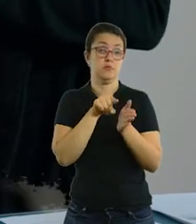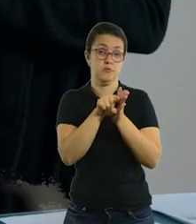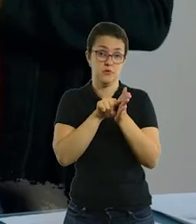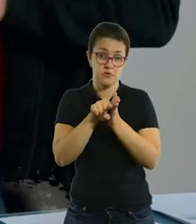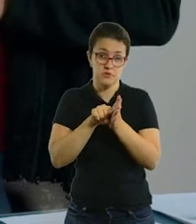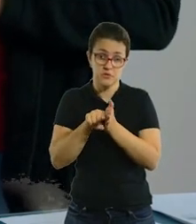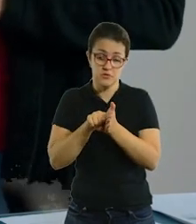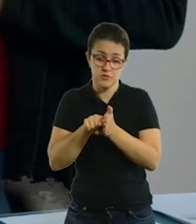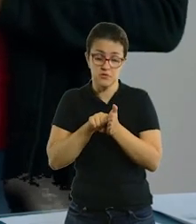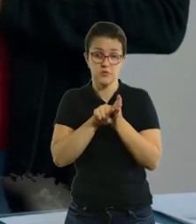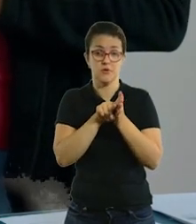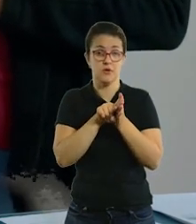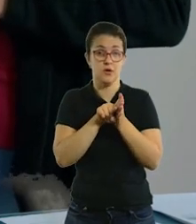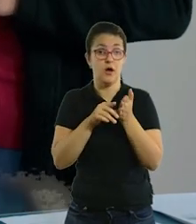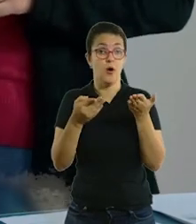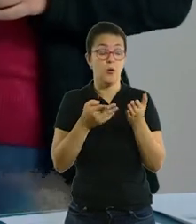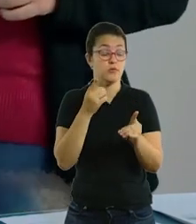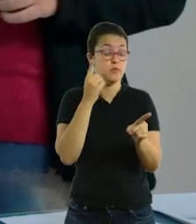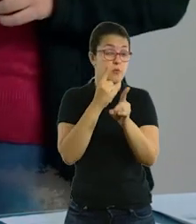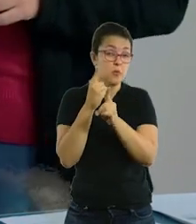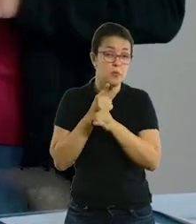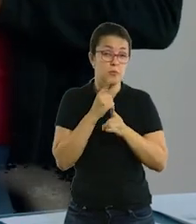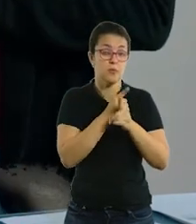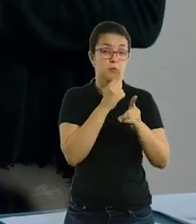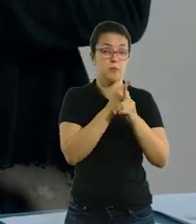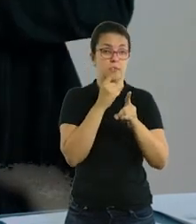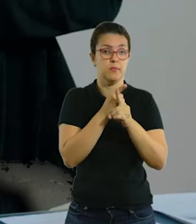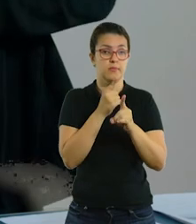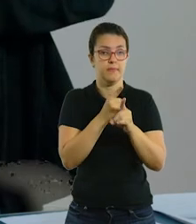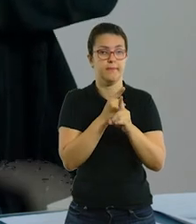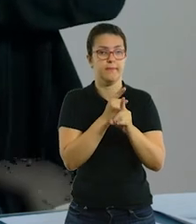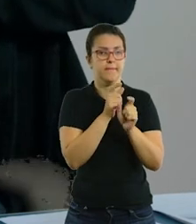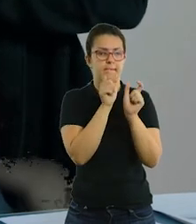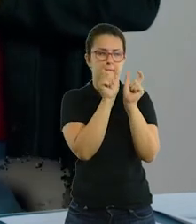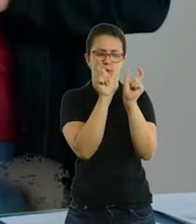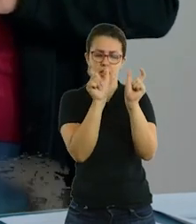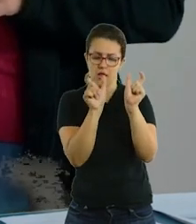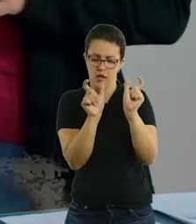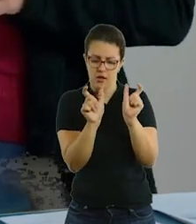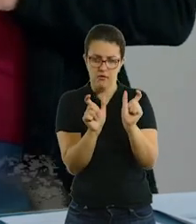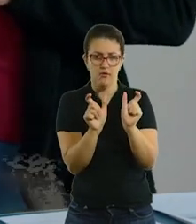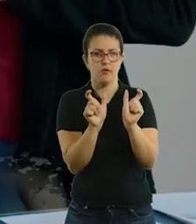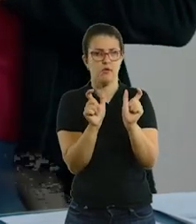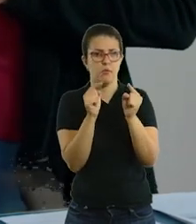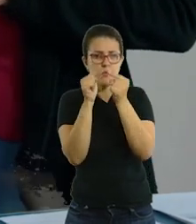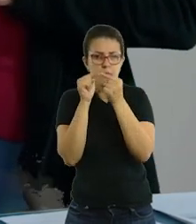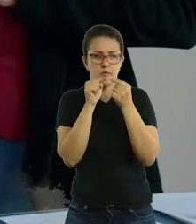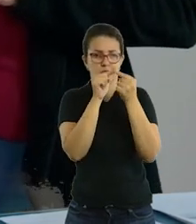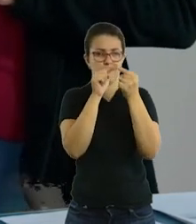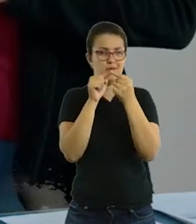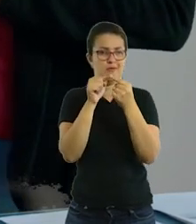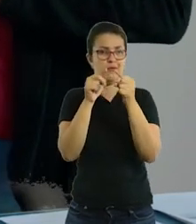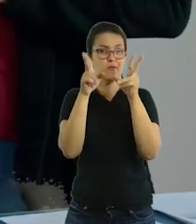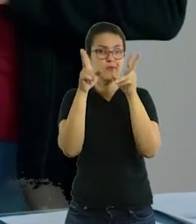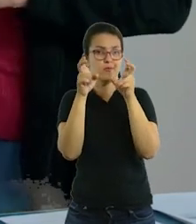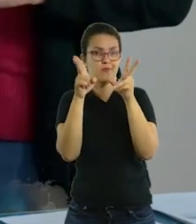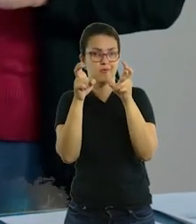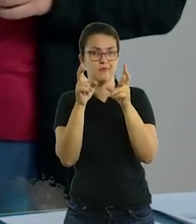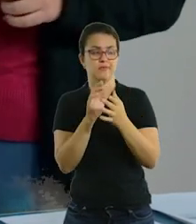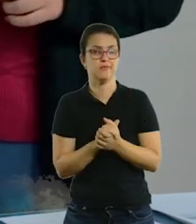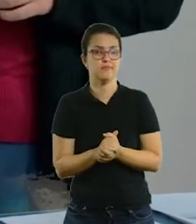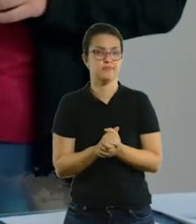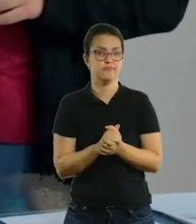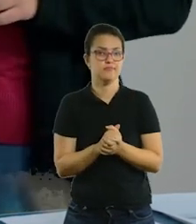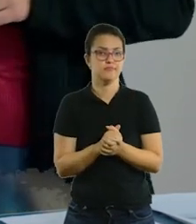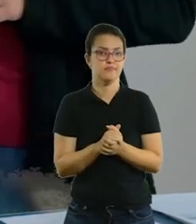A partir da pesquisa realizada, você vai procurar nesse caça-palavras que está no material palavras